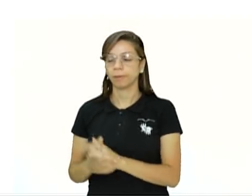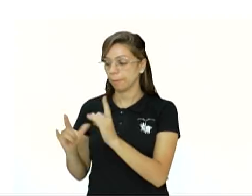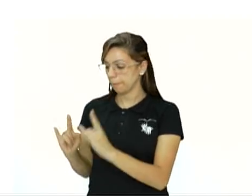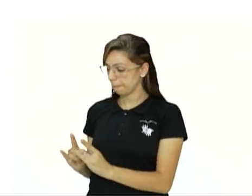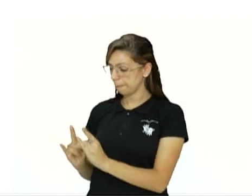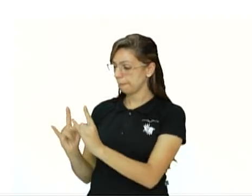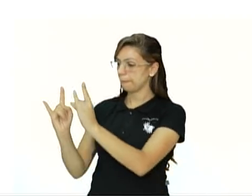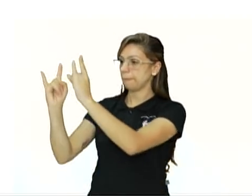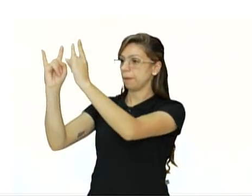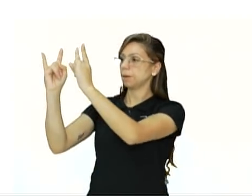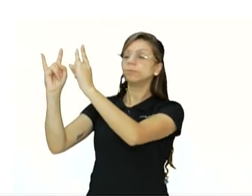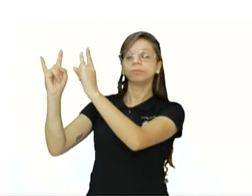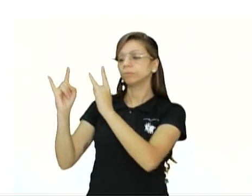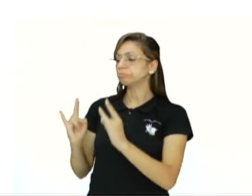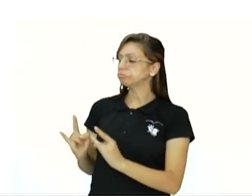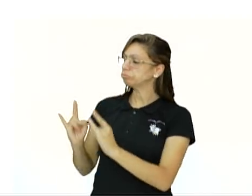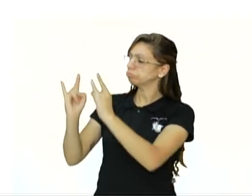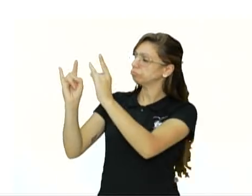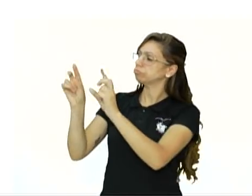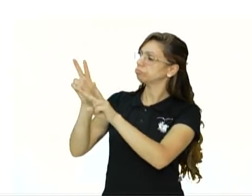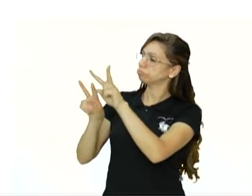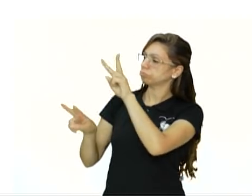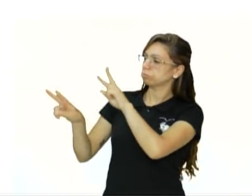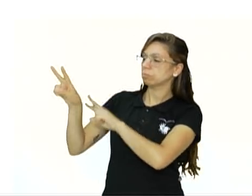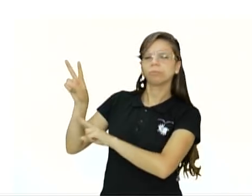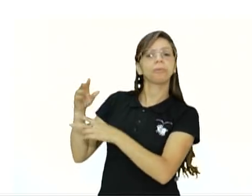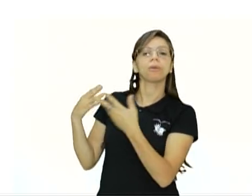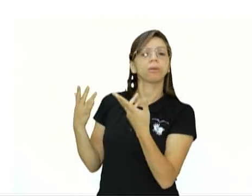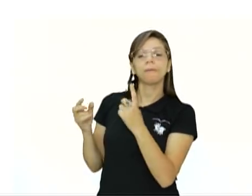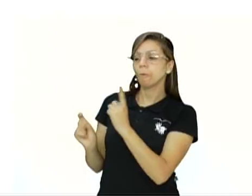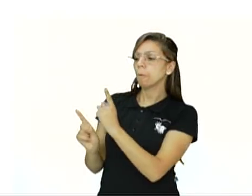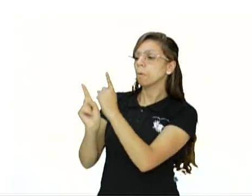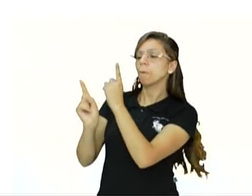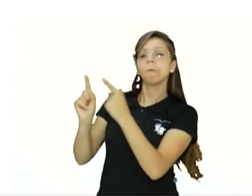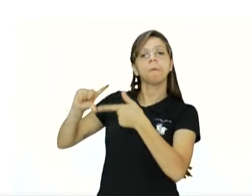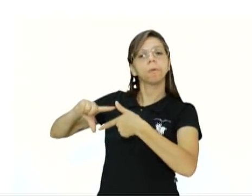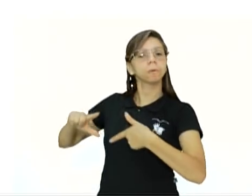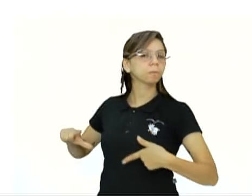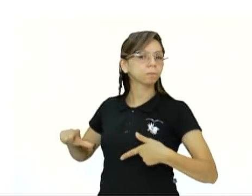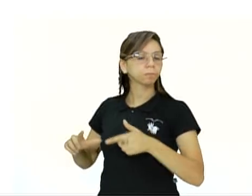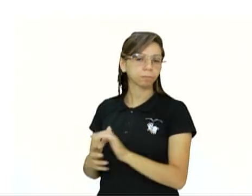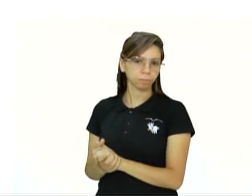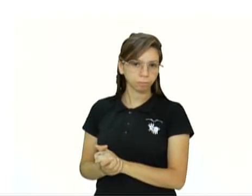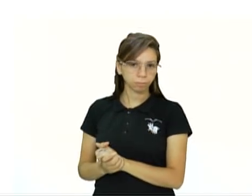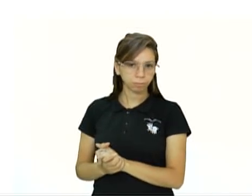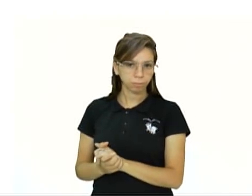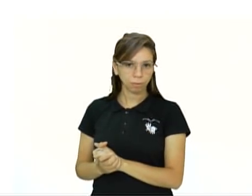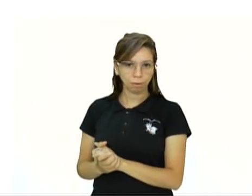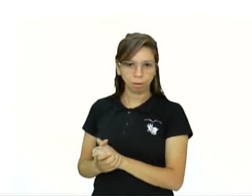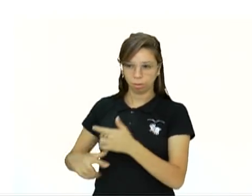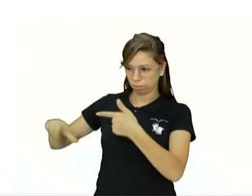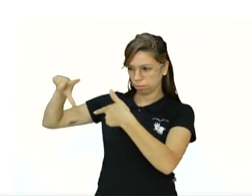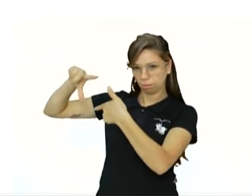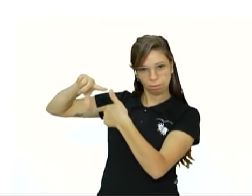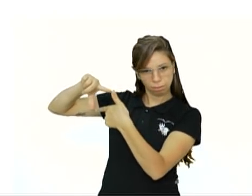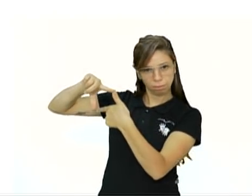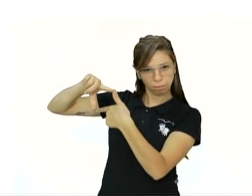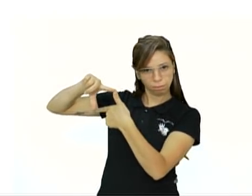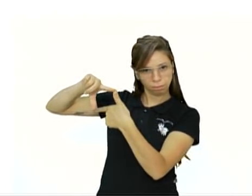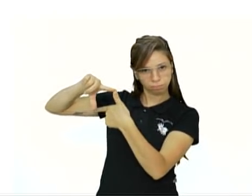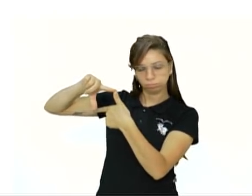prédio. Olhando esse prédio, qual é o sólido geométrico que ele lembra? Ah, um retângulo? Não,